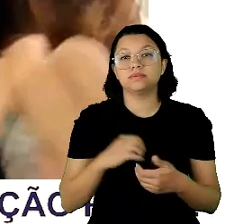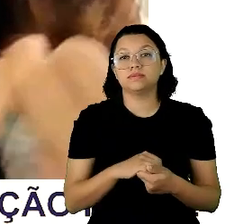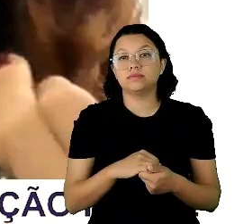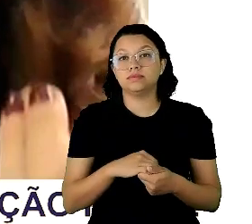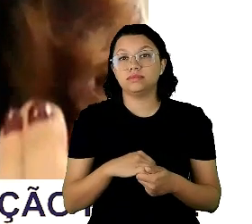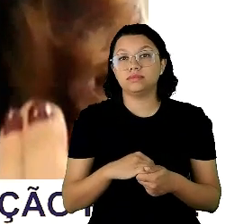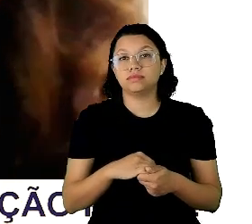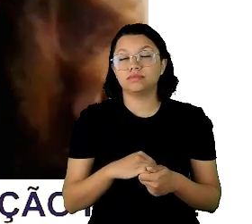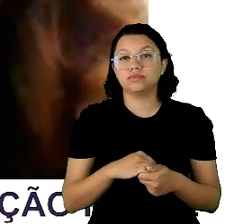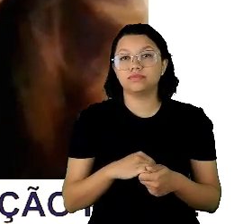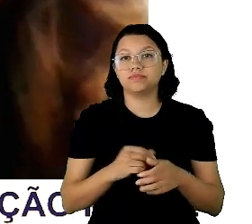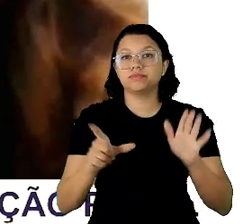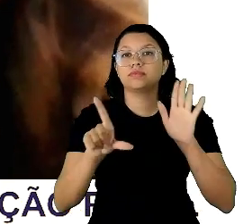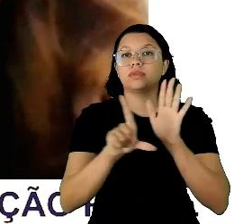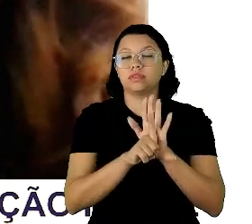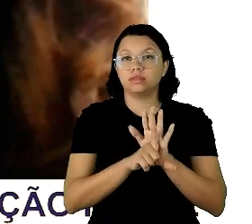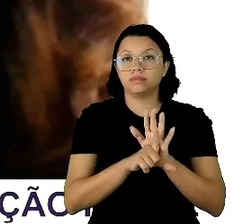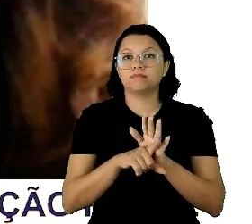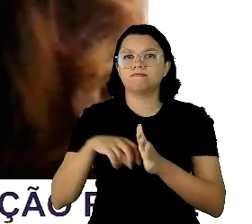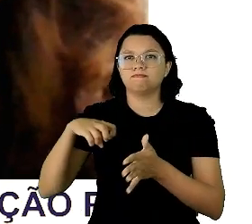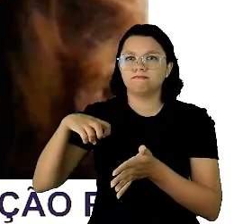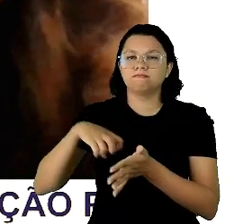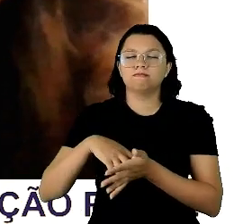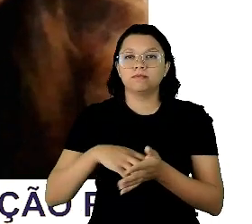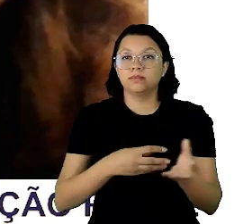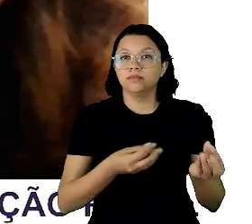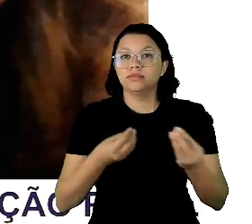lei penalizadora traz